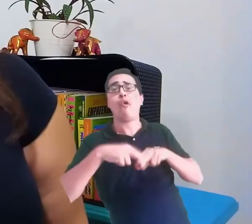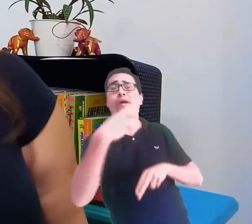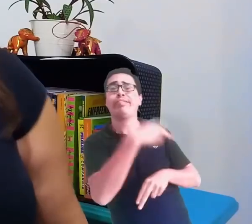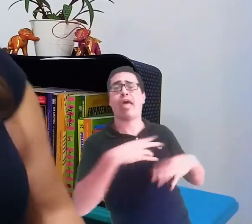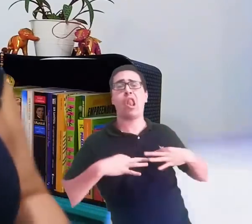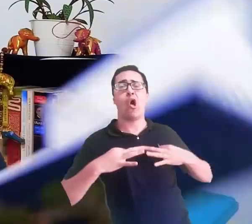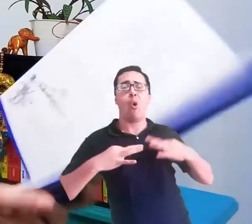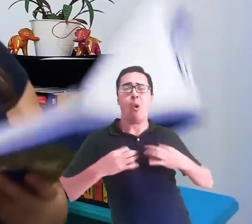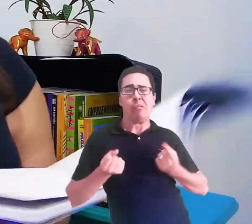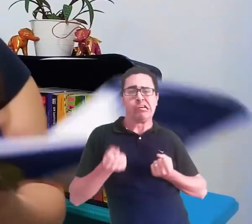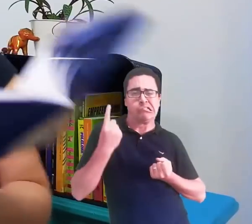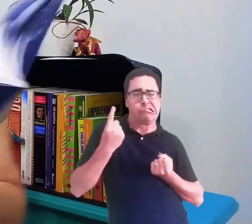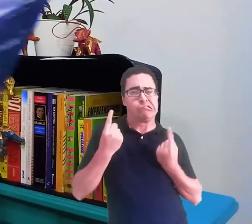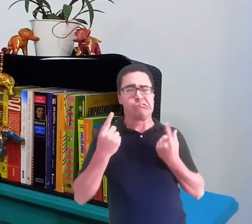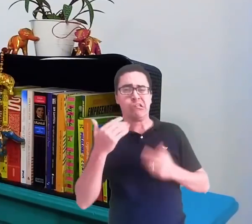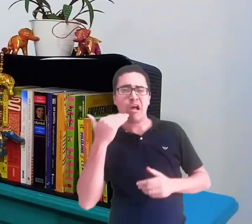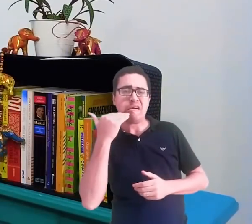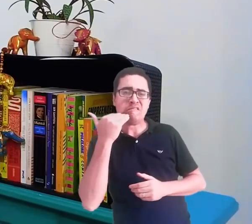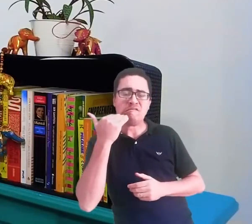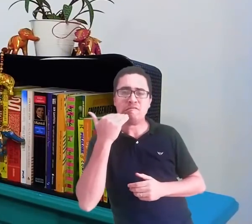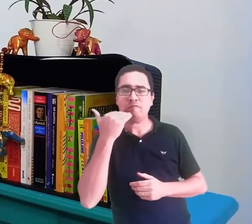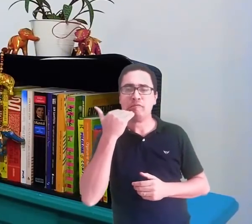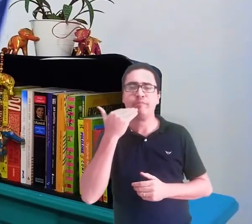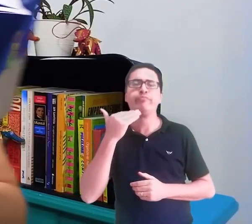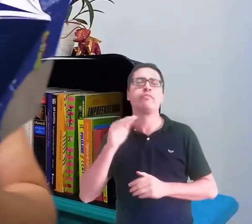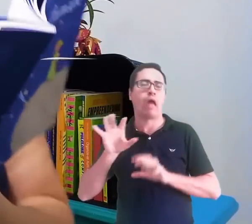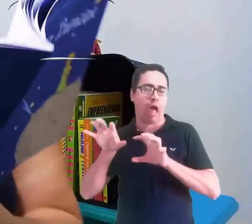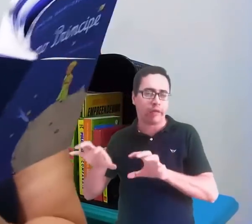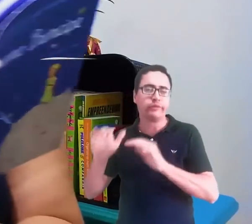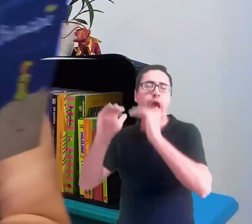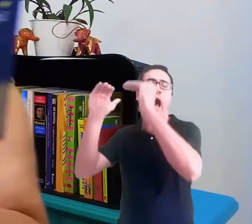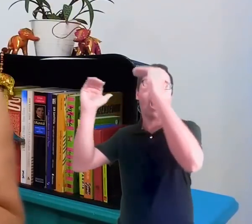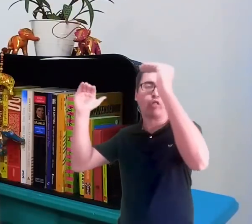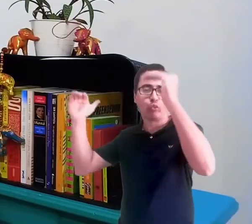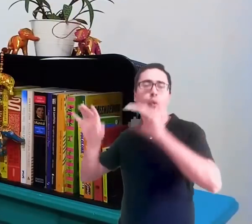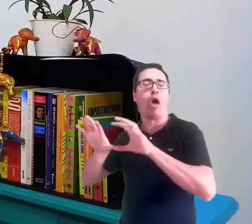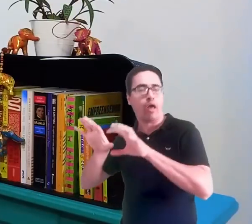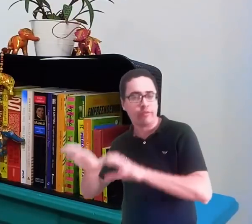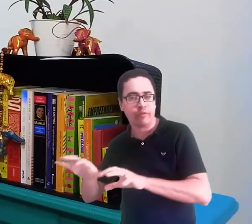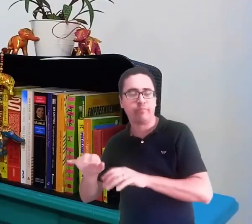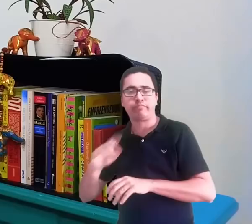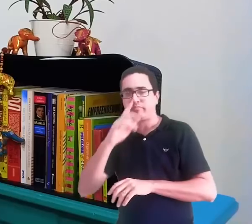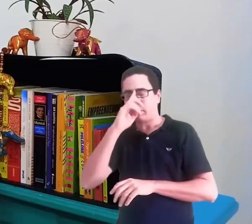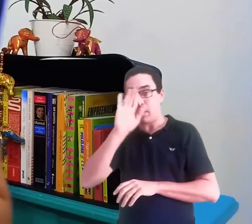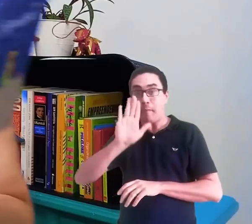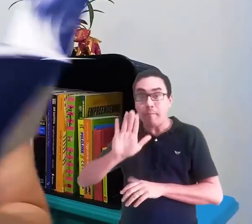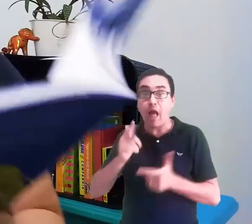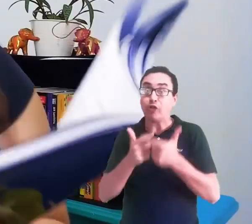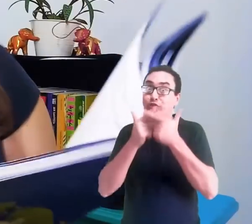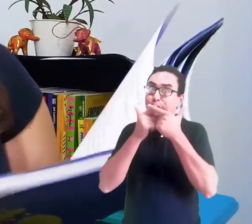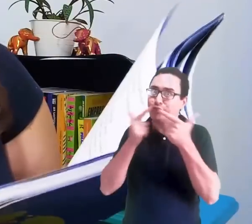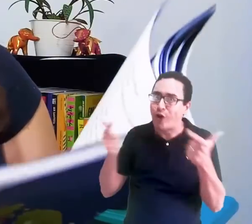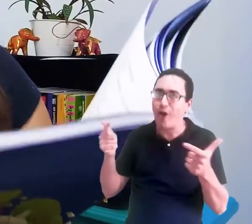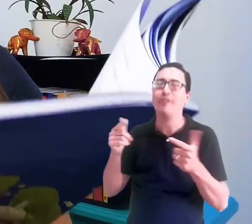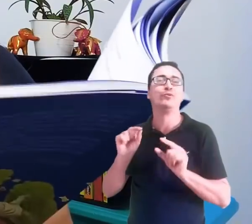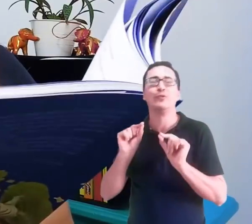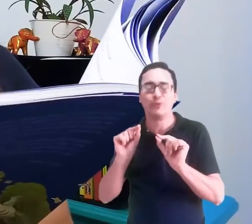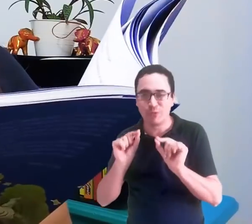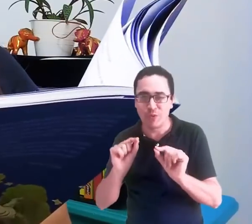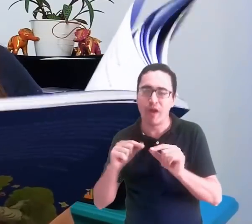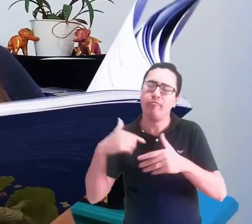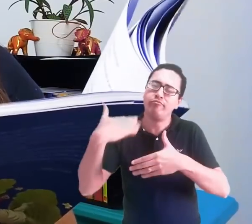né, gente? Felizmente, para a boa reputação do asteroide B612, um